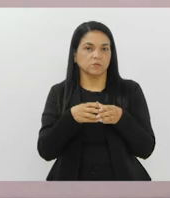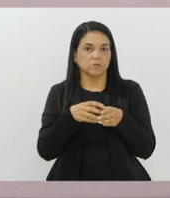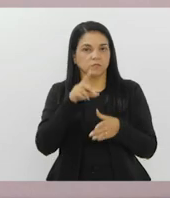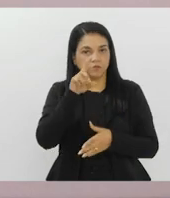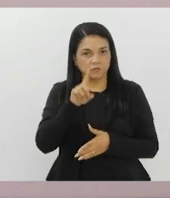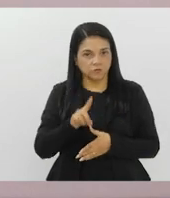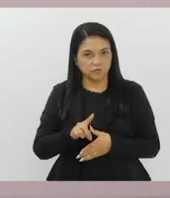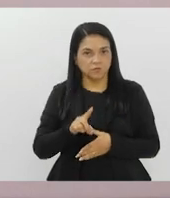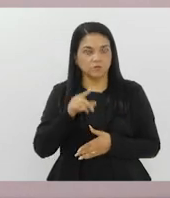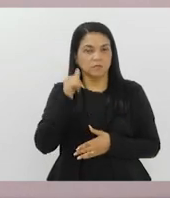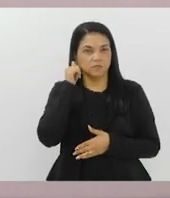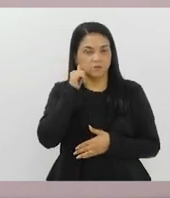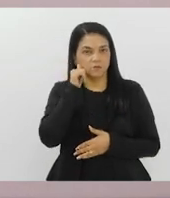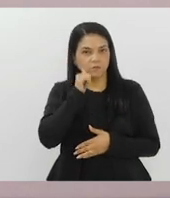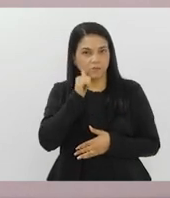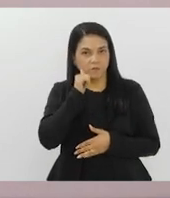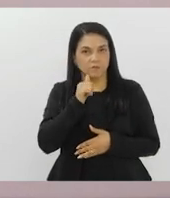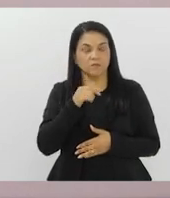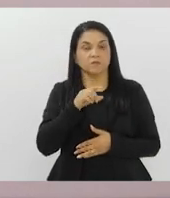Sala Lilás. O número é